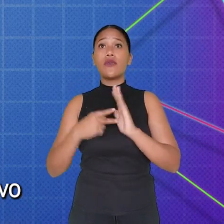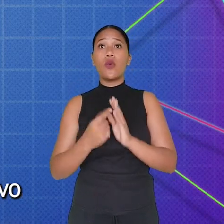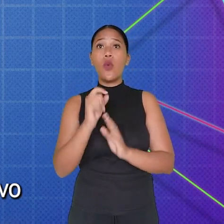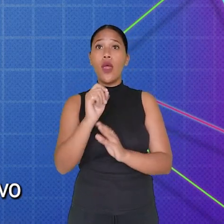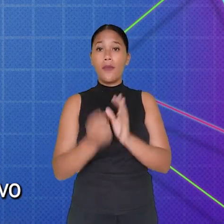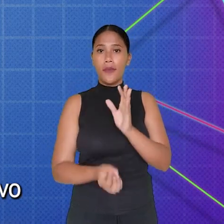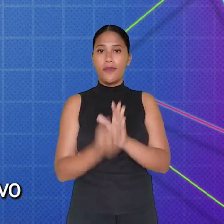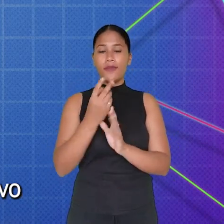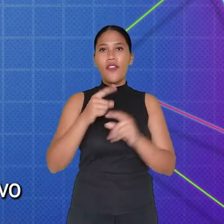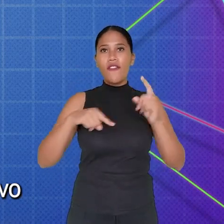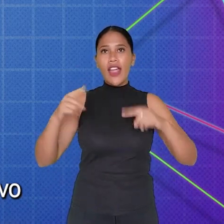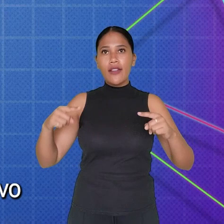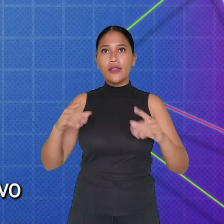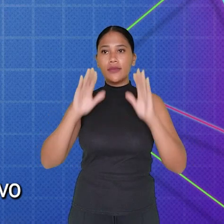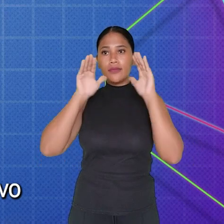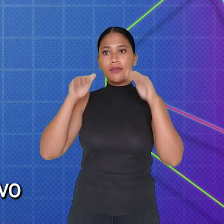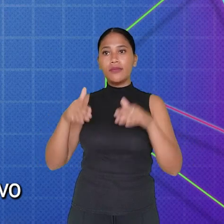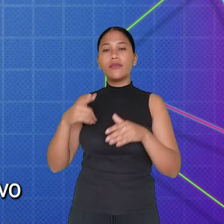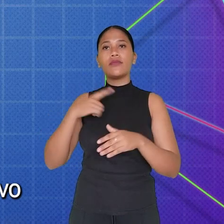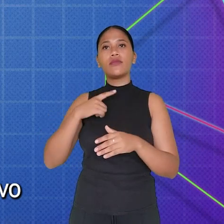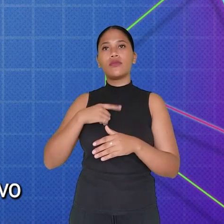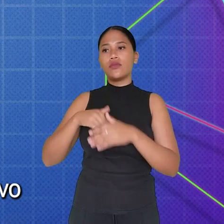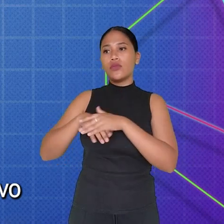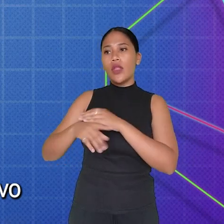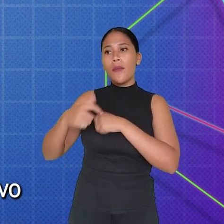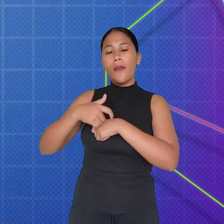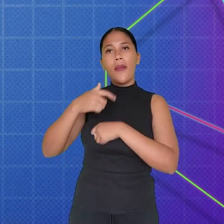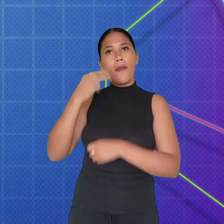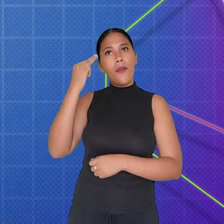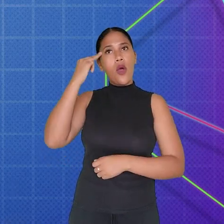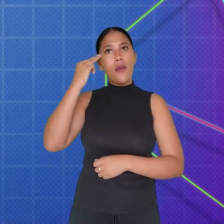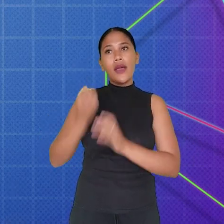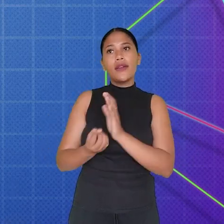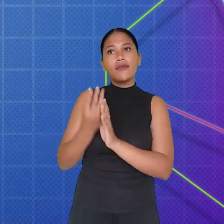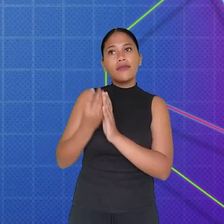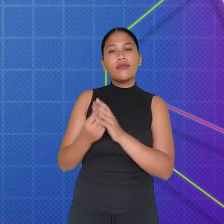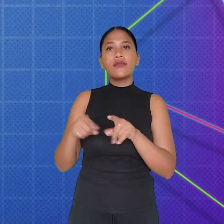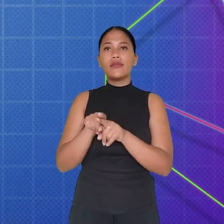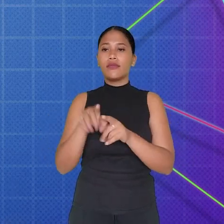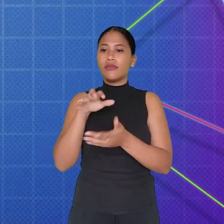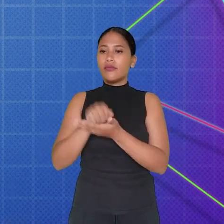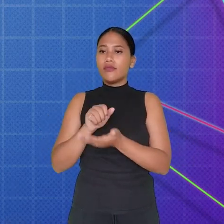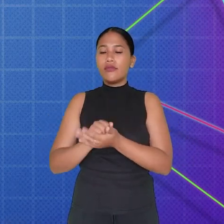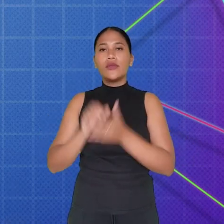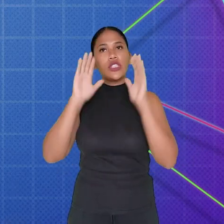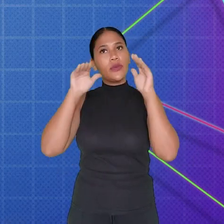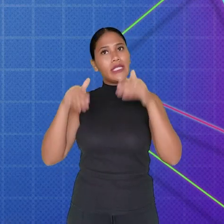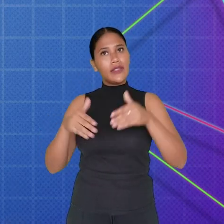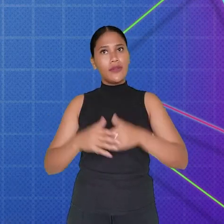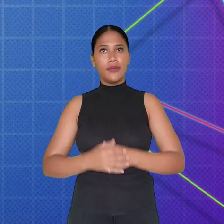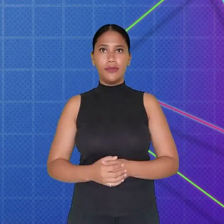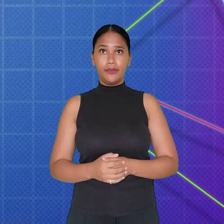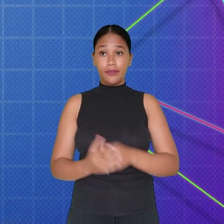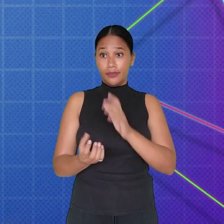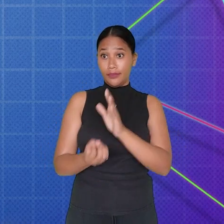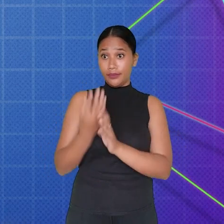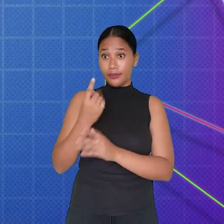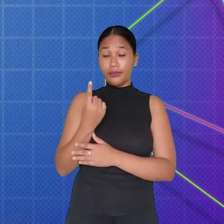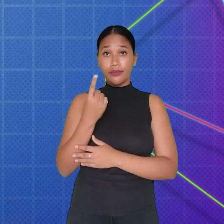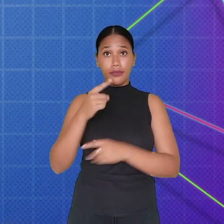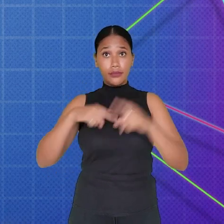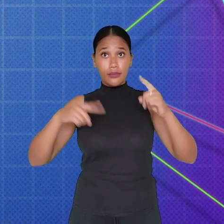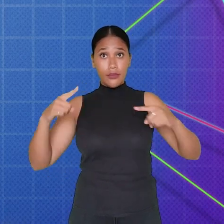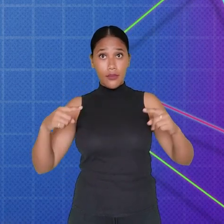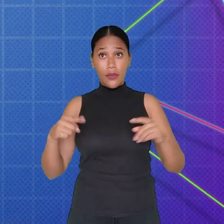C#, precisamos escolher um nome significativo para ela, especificar o tipo de dado que está sendo armazenado